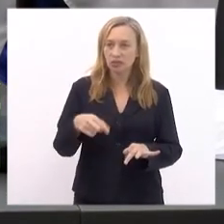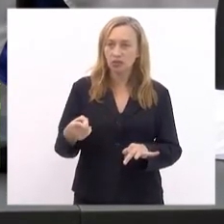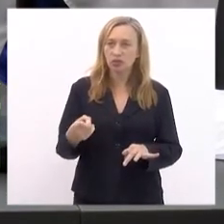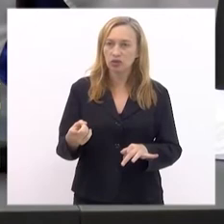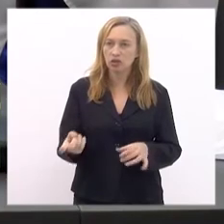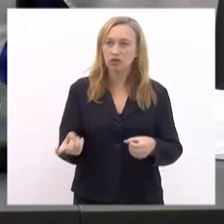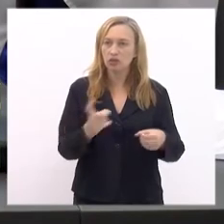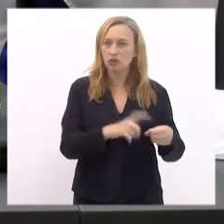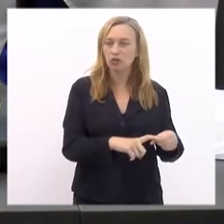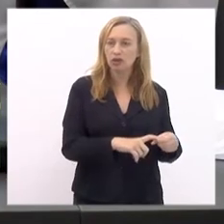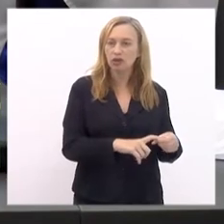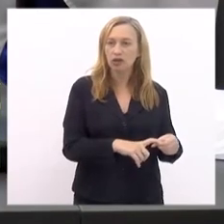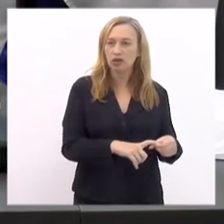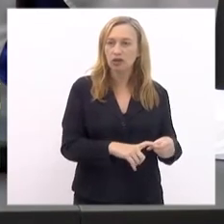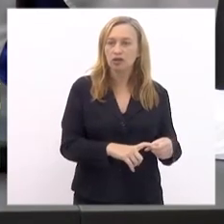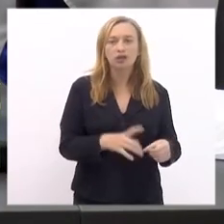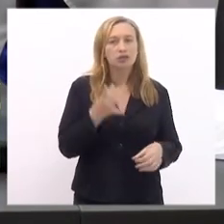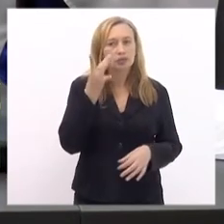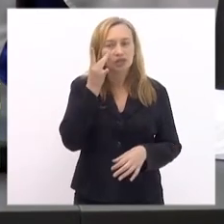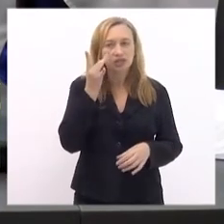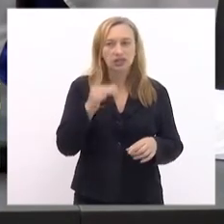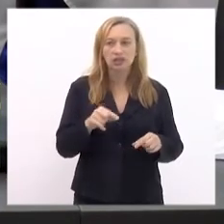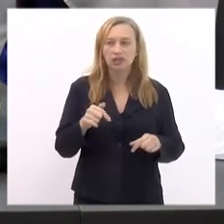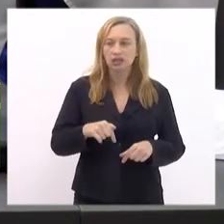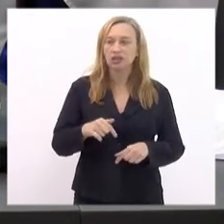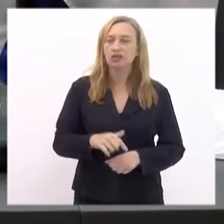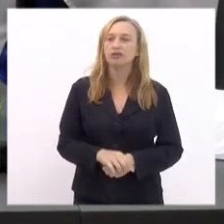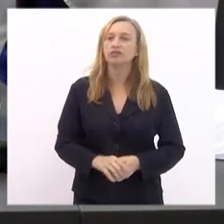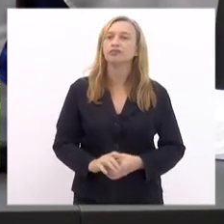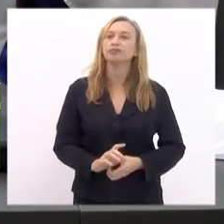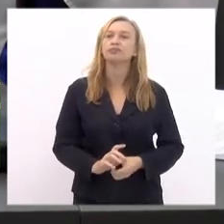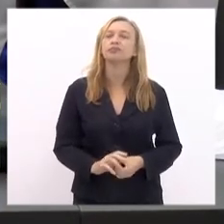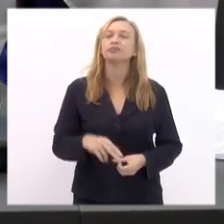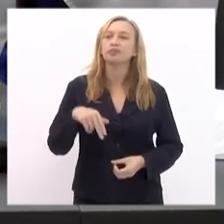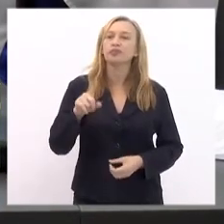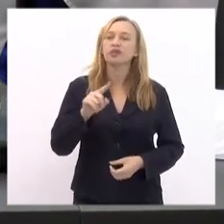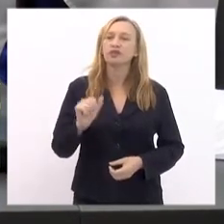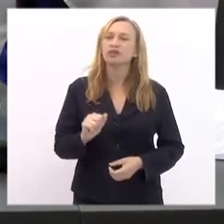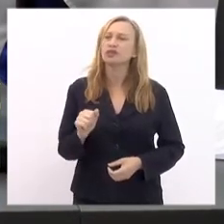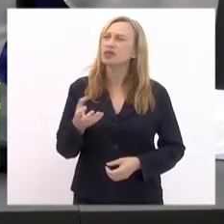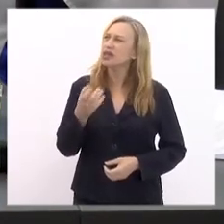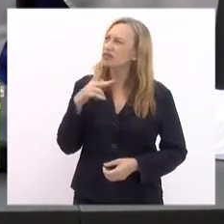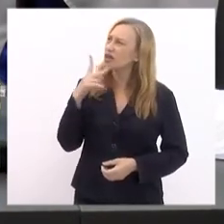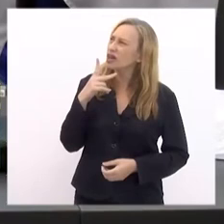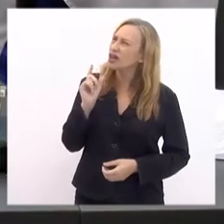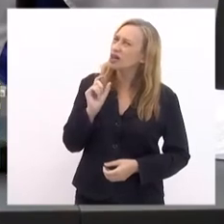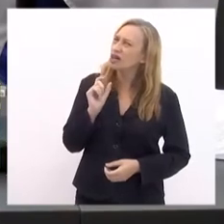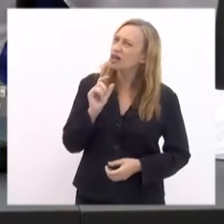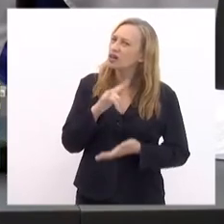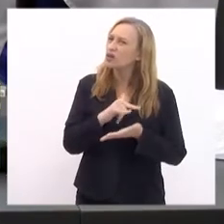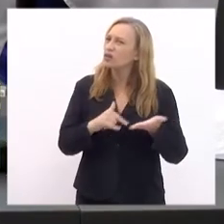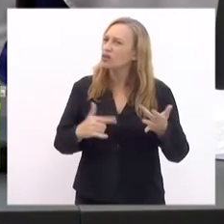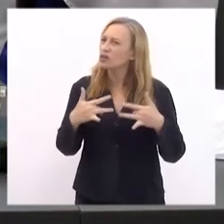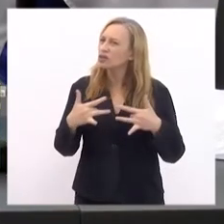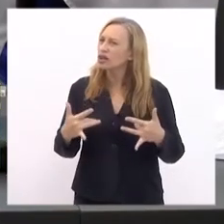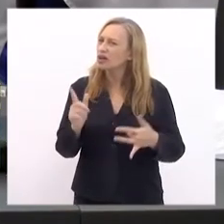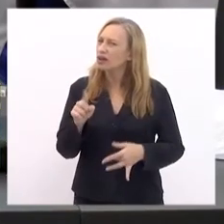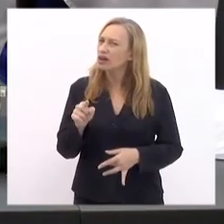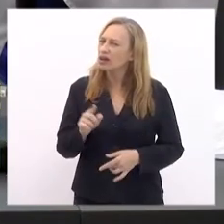aqui para as autoridades estaduais presentes. Então, Nilza Franco, você queria falar alguma coisa sobre o aval solidário, não é isso,